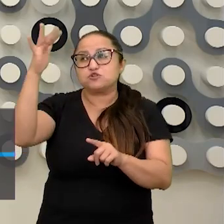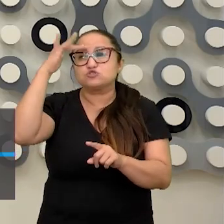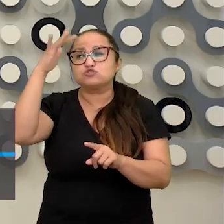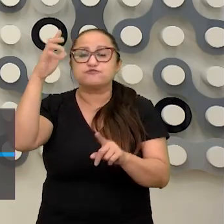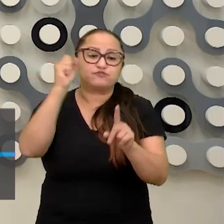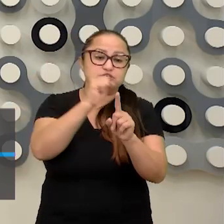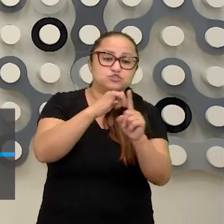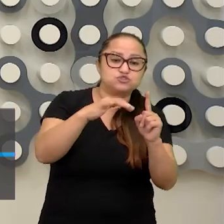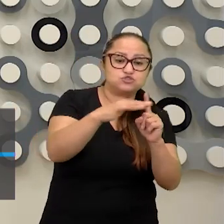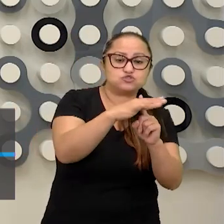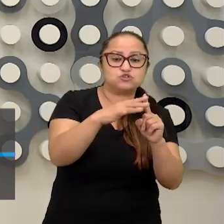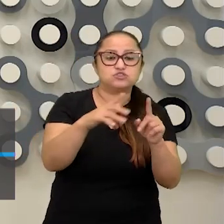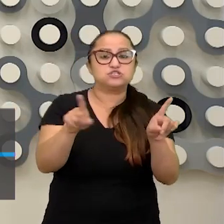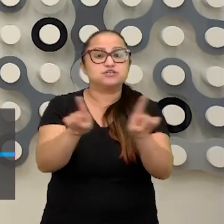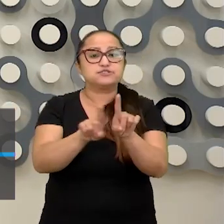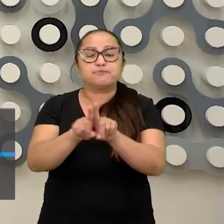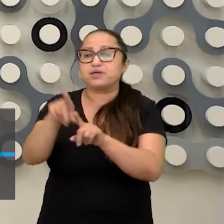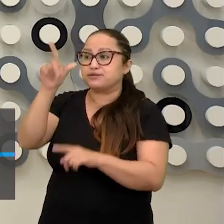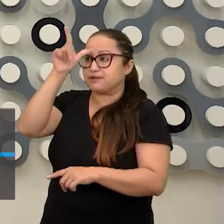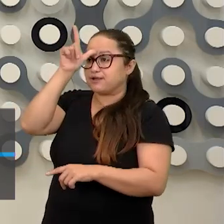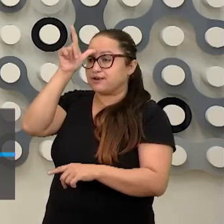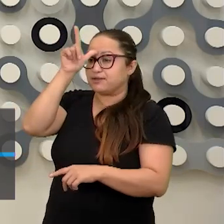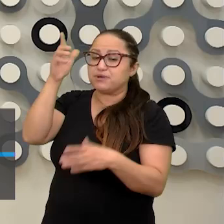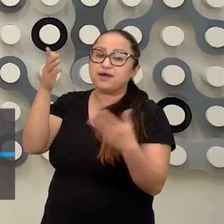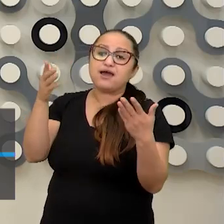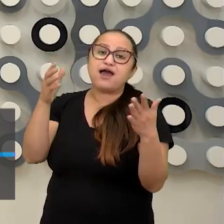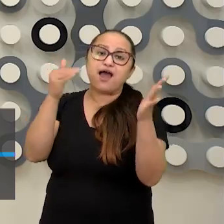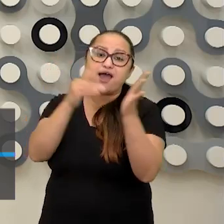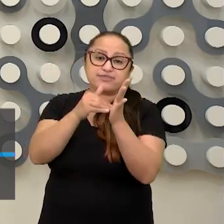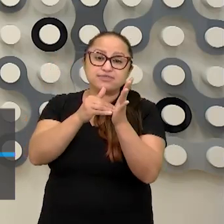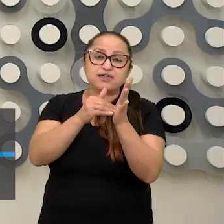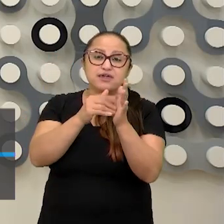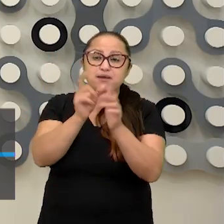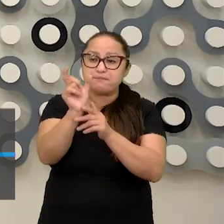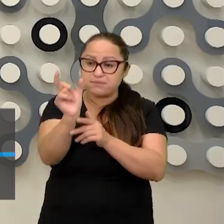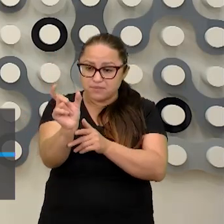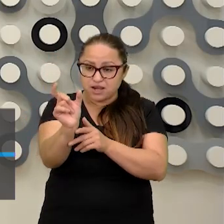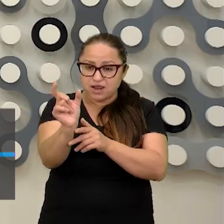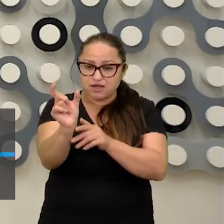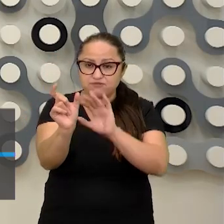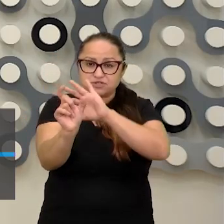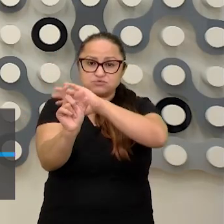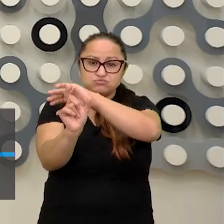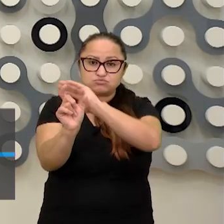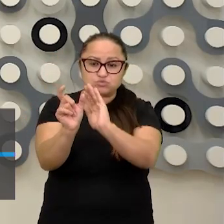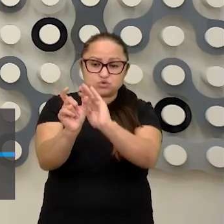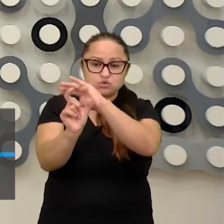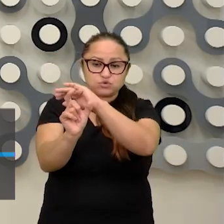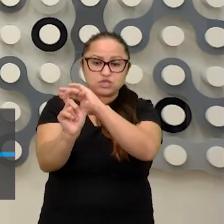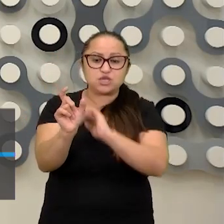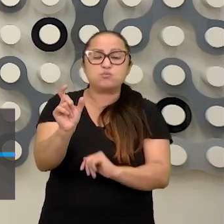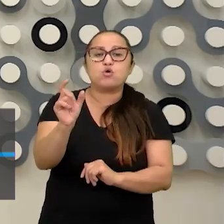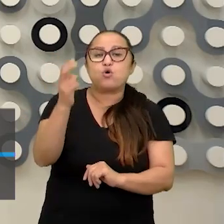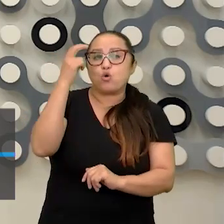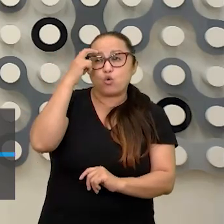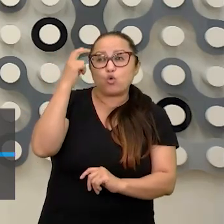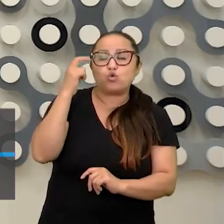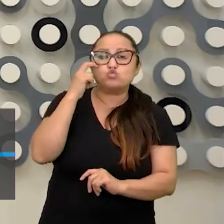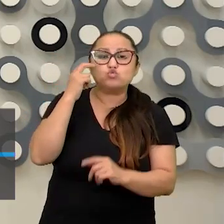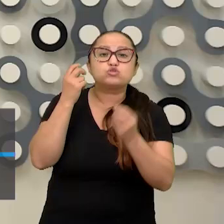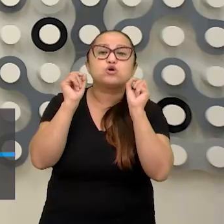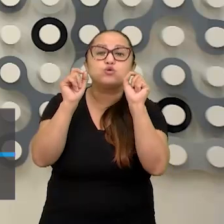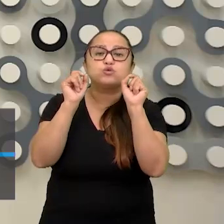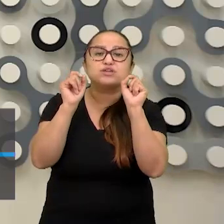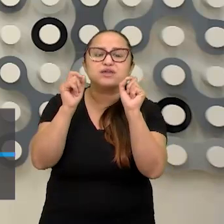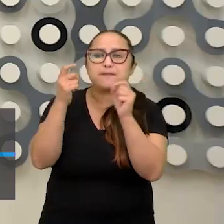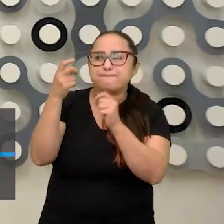sociologia de tradição alemã até, né, o termo cultura é um termo que passou a distinguir, por exemplo, o pensamento